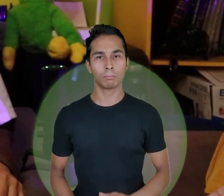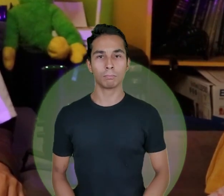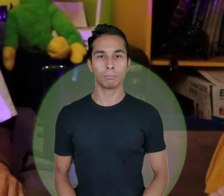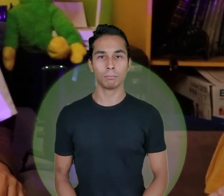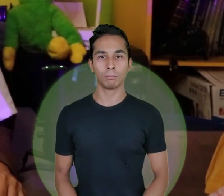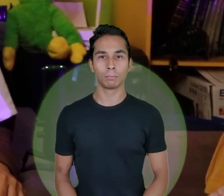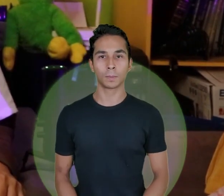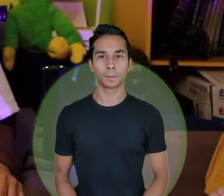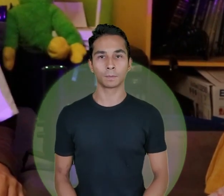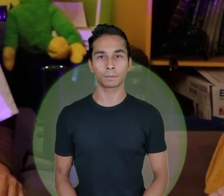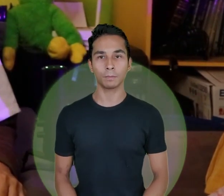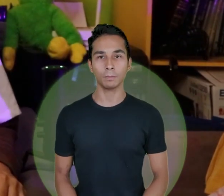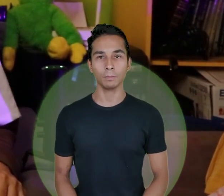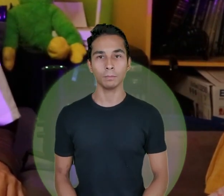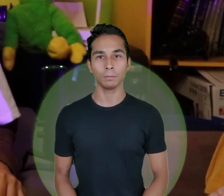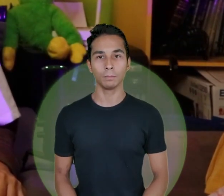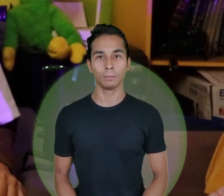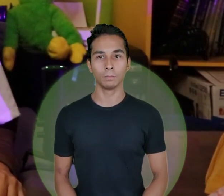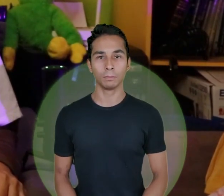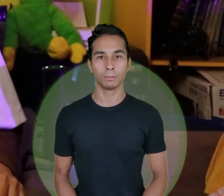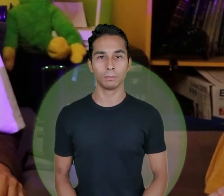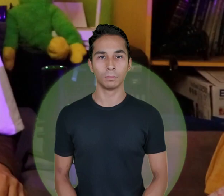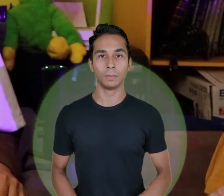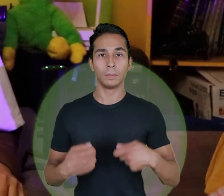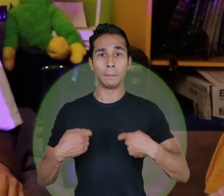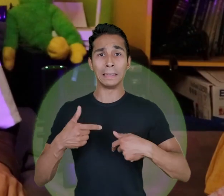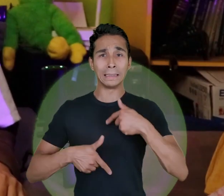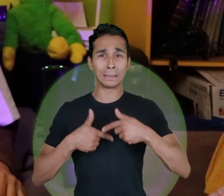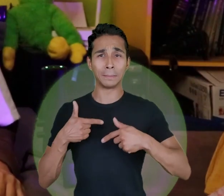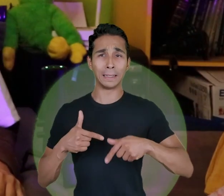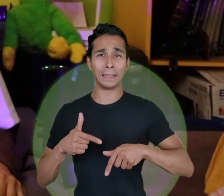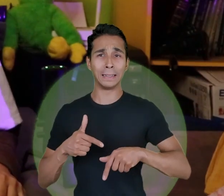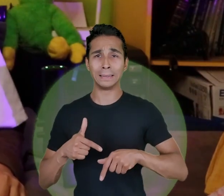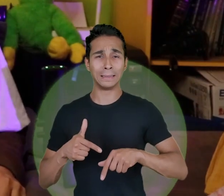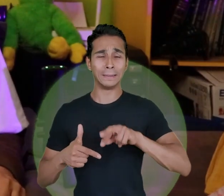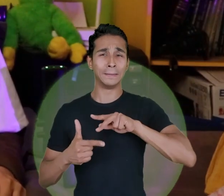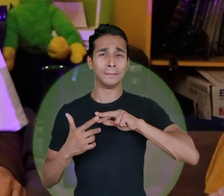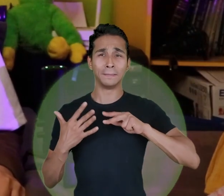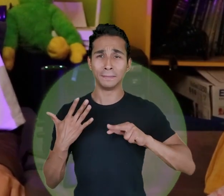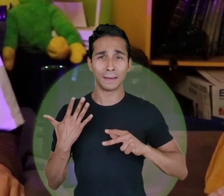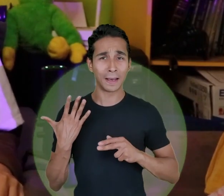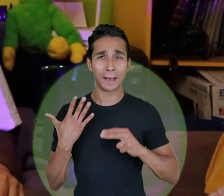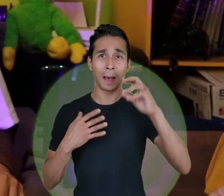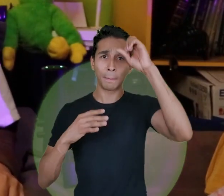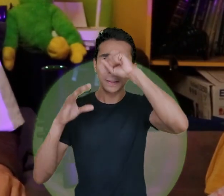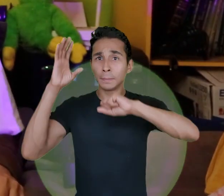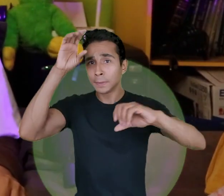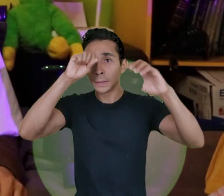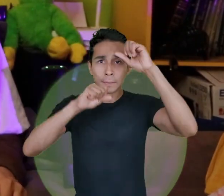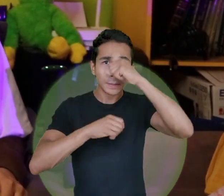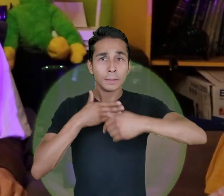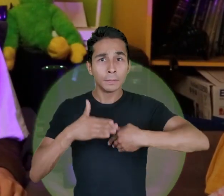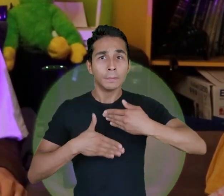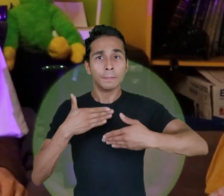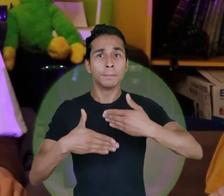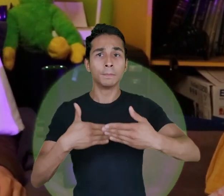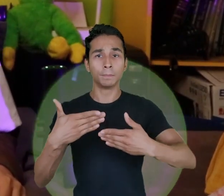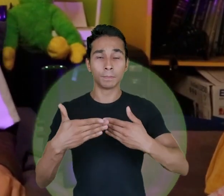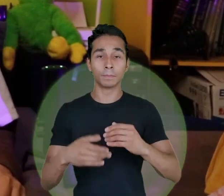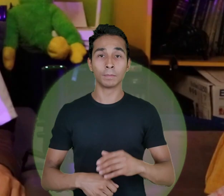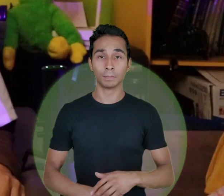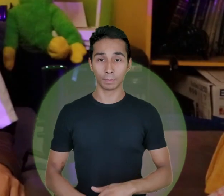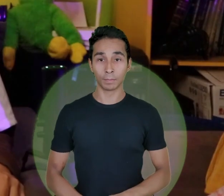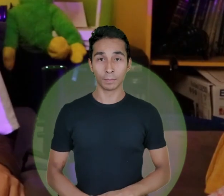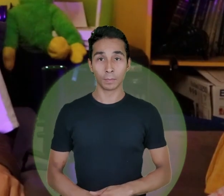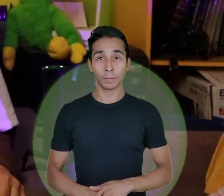de ter que se virar em várias funções, ter que aprender várias coisas. Eu acho que a produção cultural entra na minha vida também um pouco por